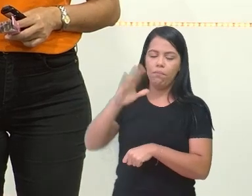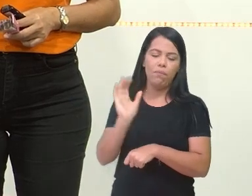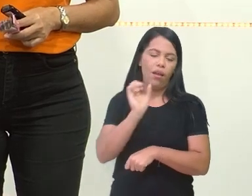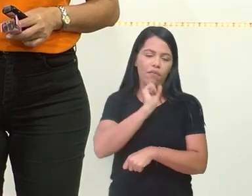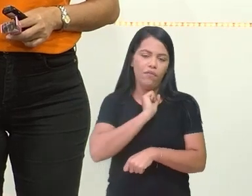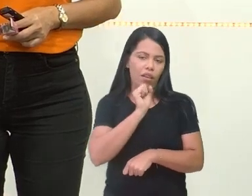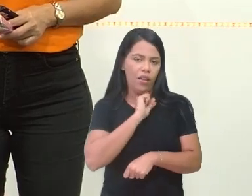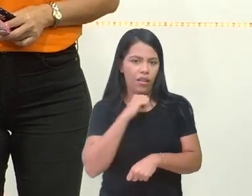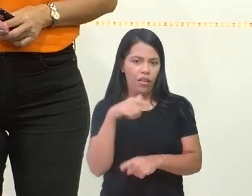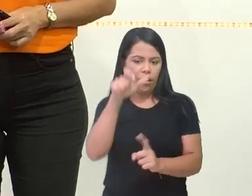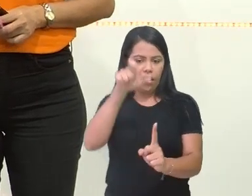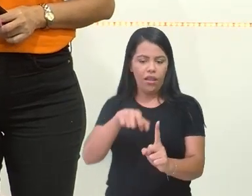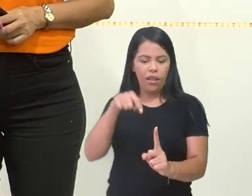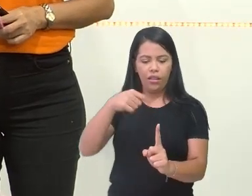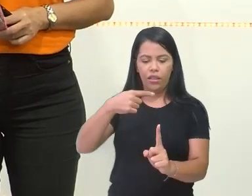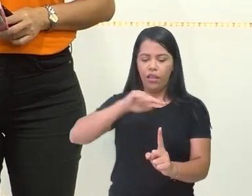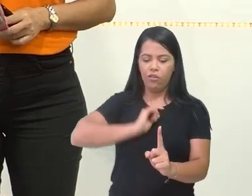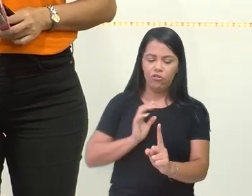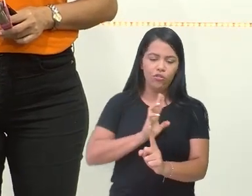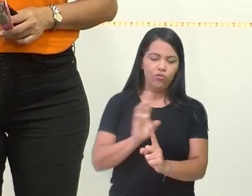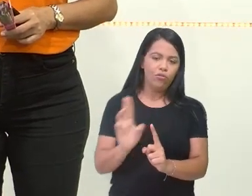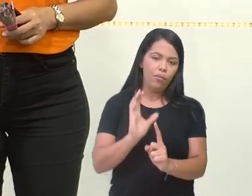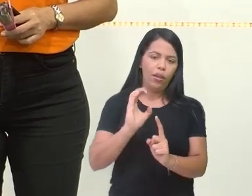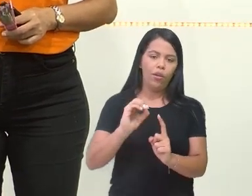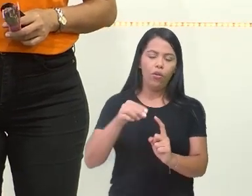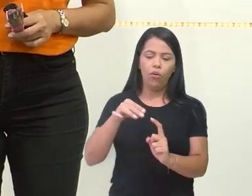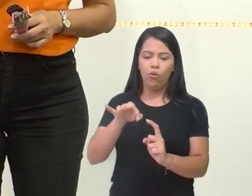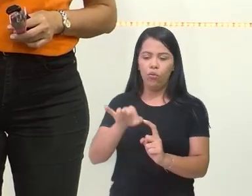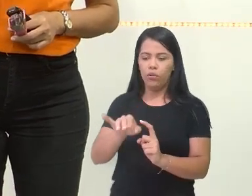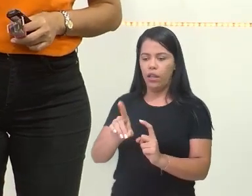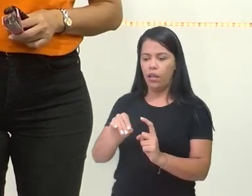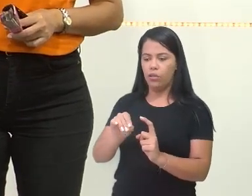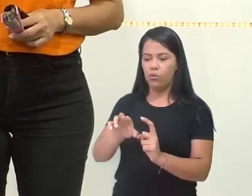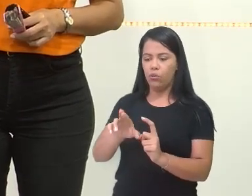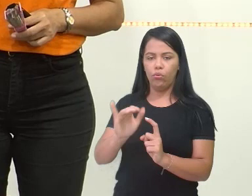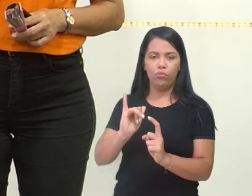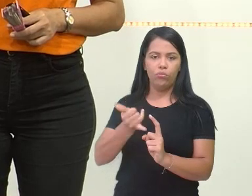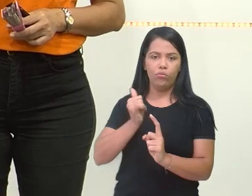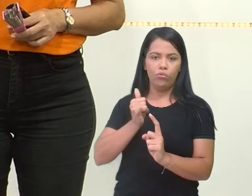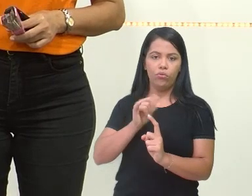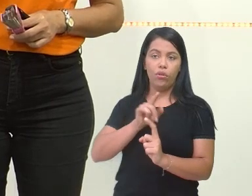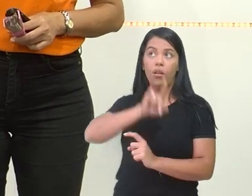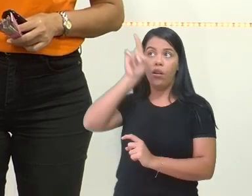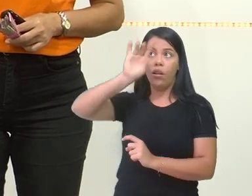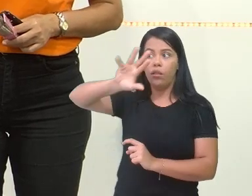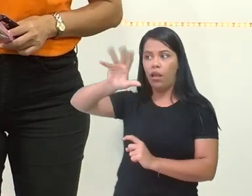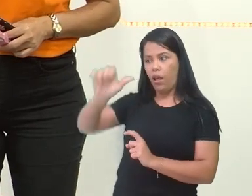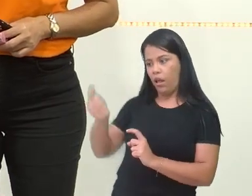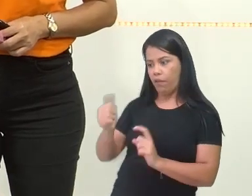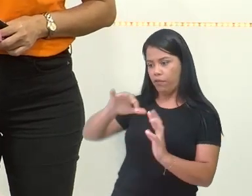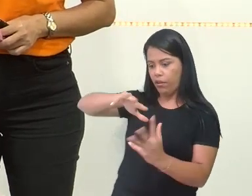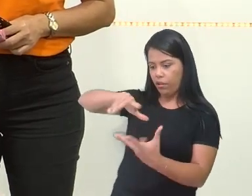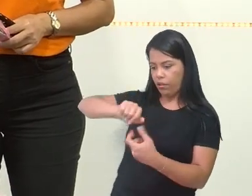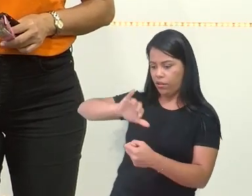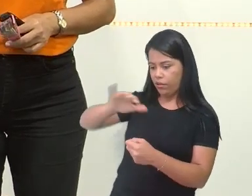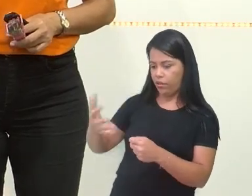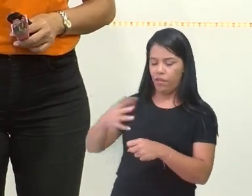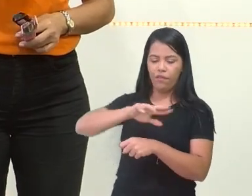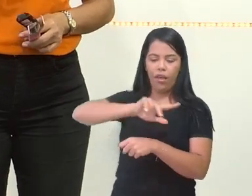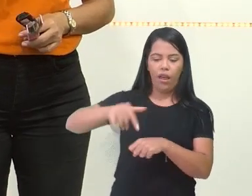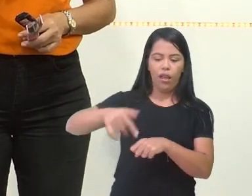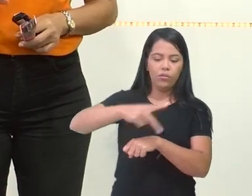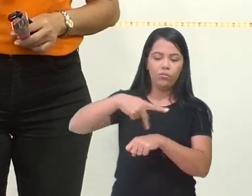Brasil, chamamos de contadores de história. Na África, no continente africano, em vários países da África, eles